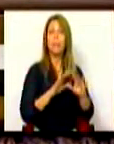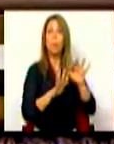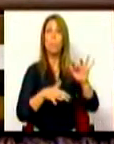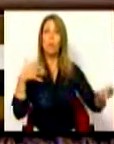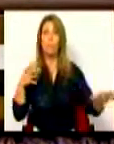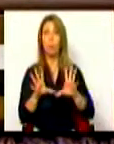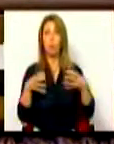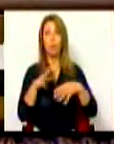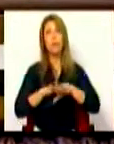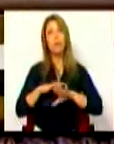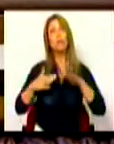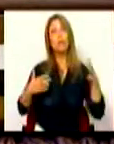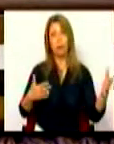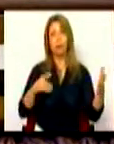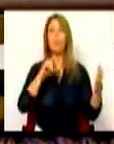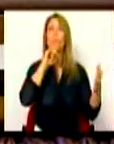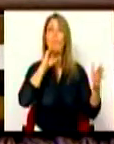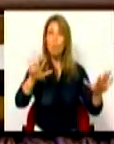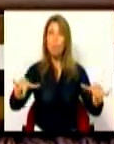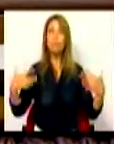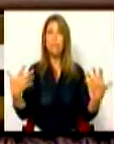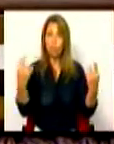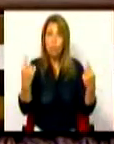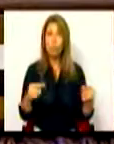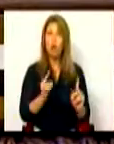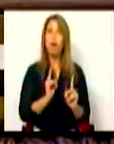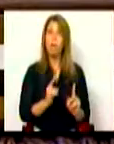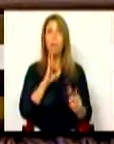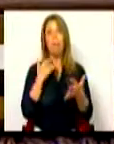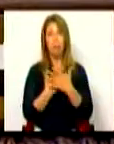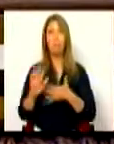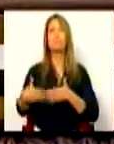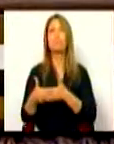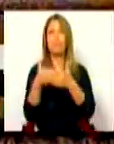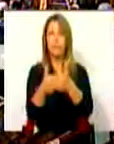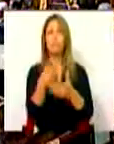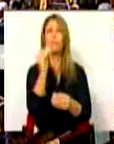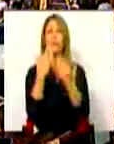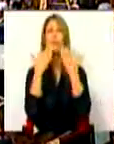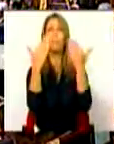esquerda que tornou possível, e só elas, este processo. Muito obrigada.